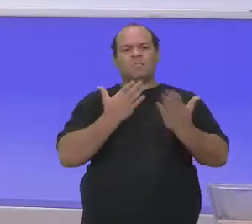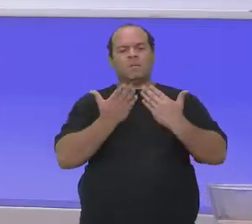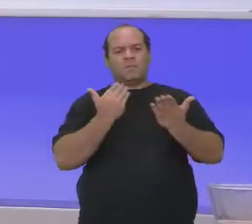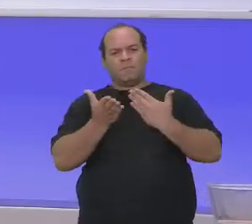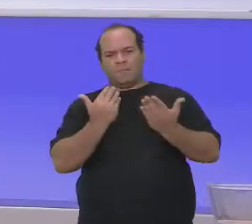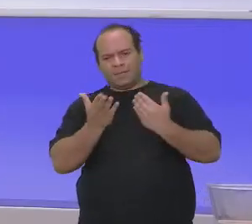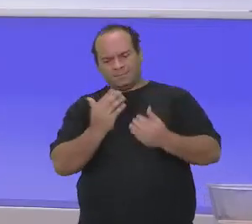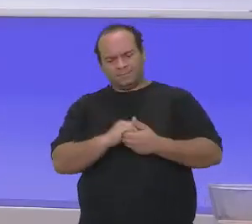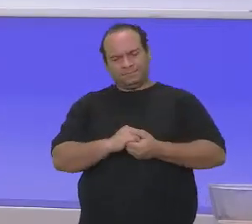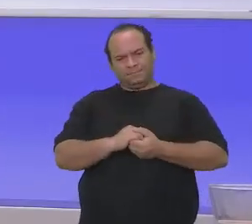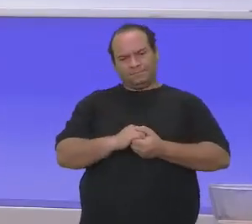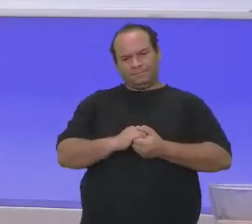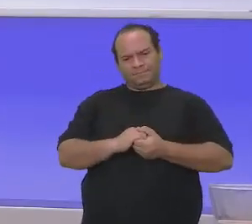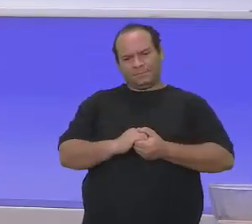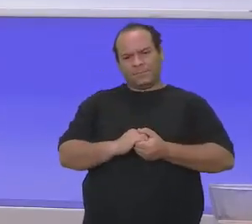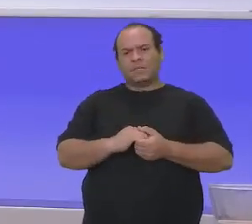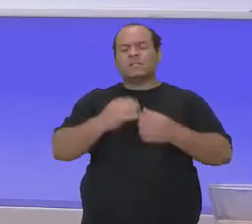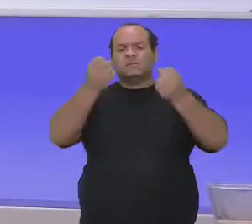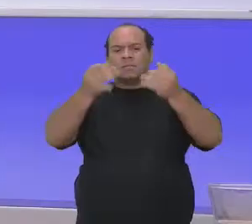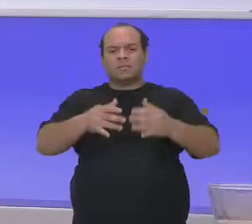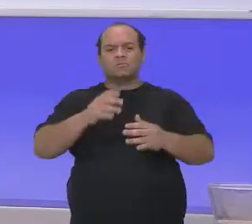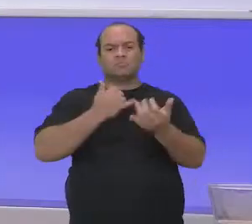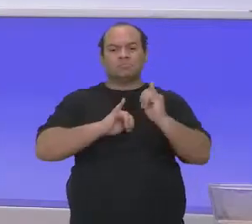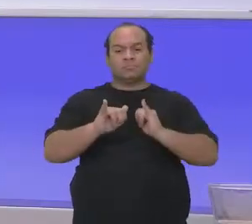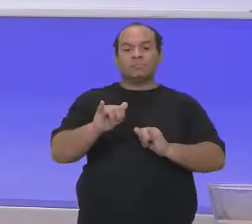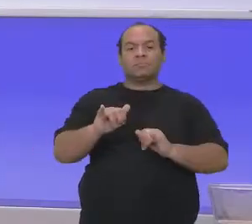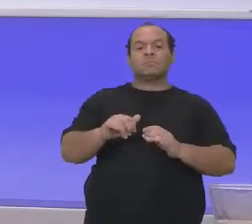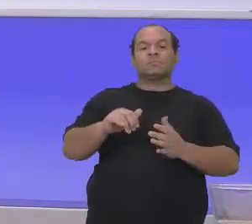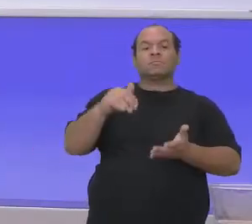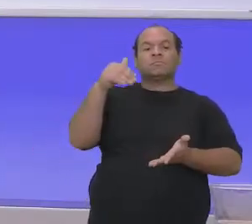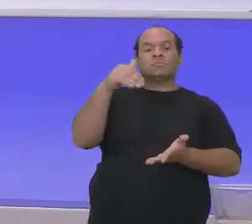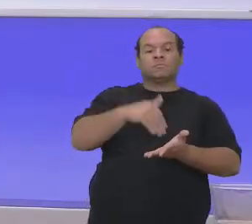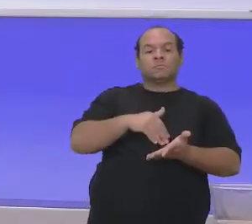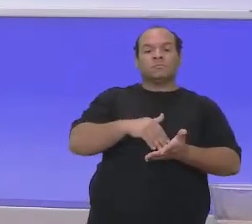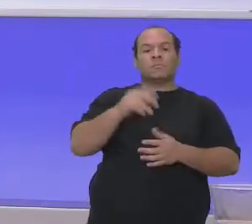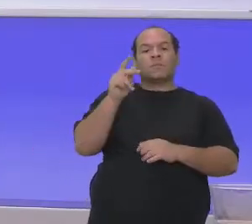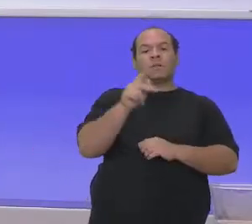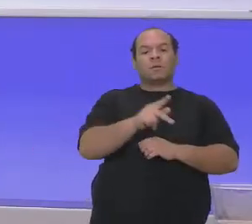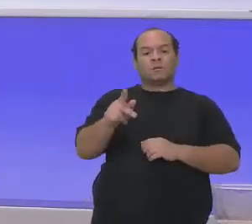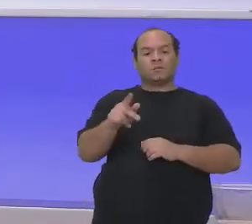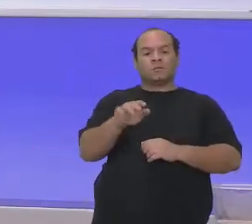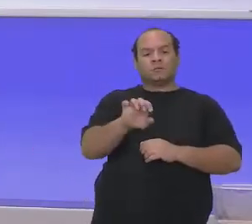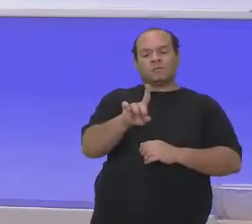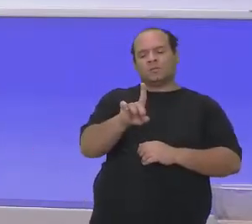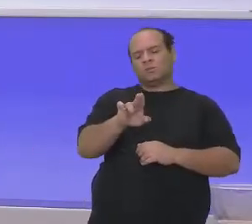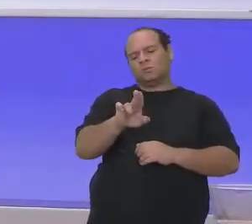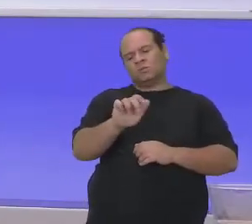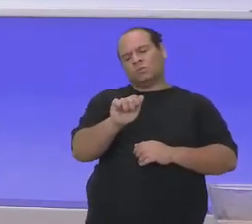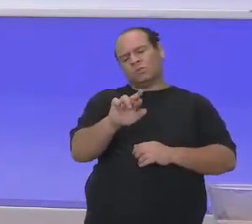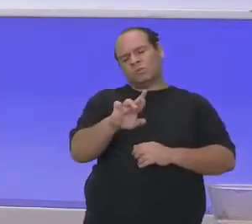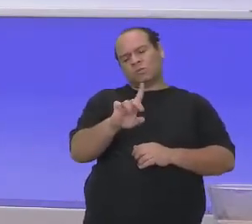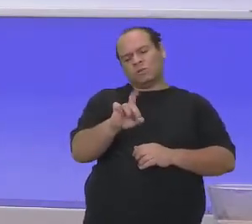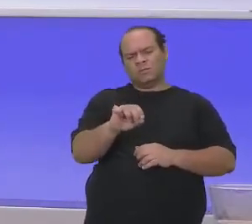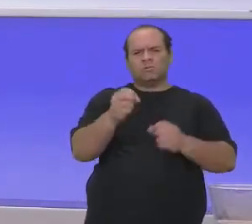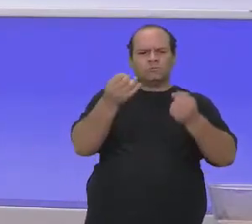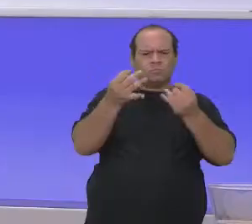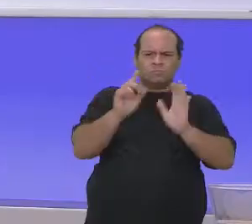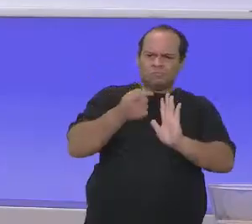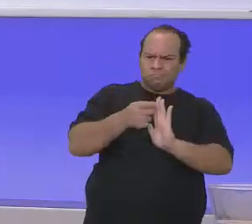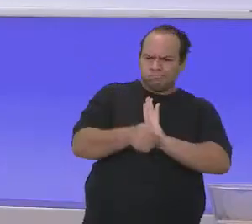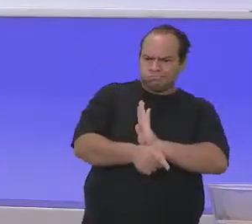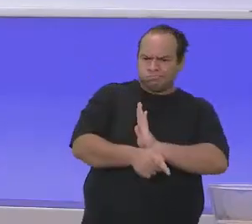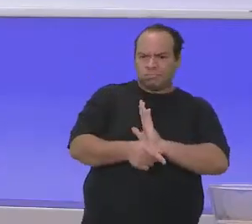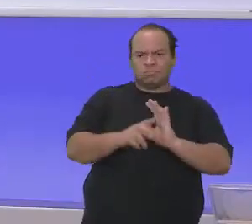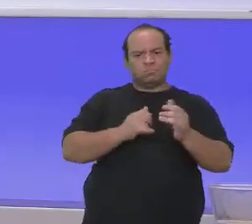diálogo de energia. No final do ano passado, quem ministrou foi o professor Eduardo, um amigo meu. E ele aprofundou ali nos impactos